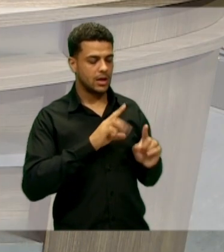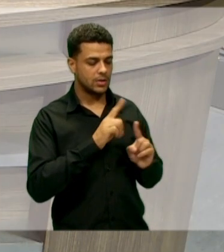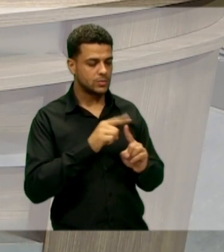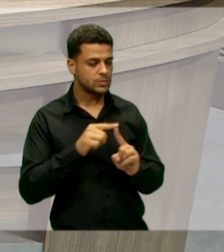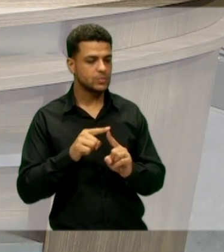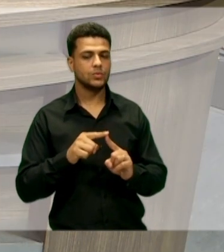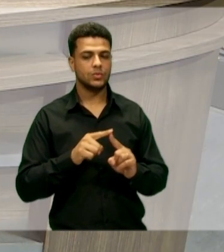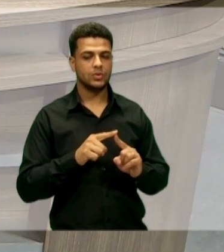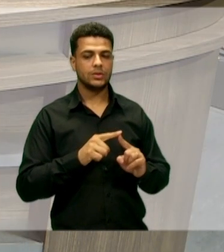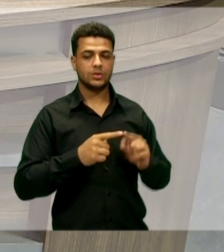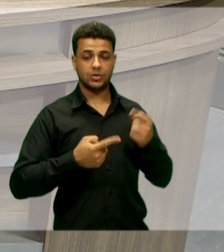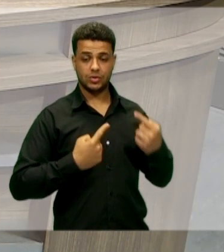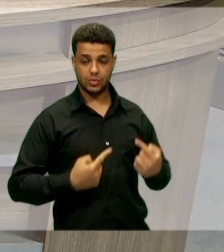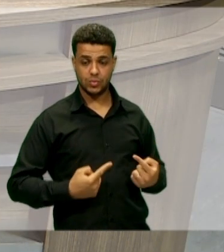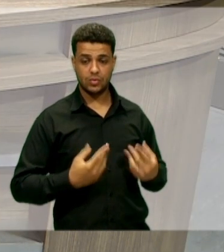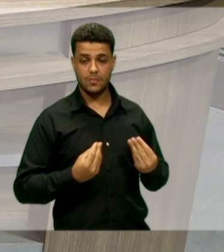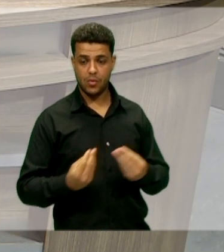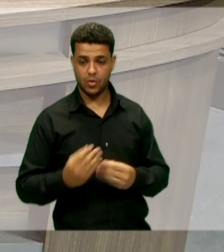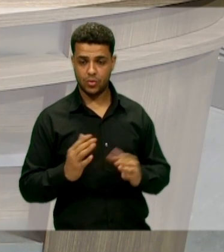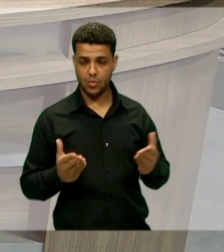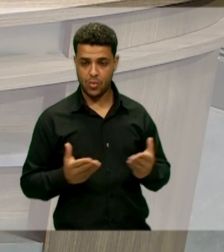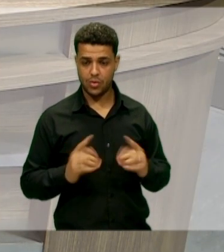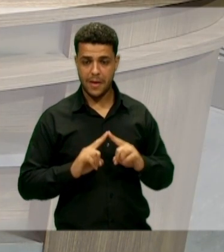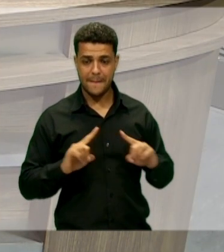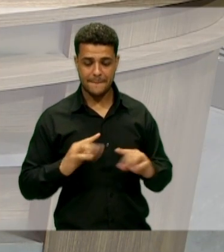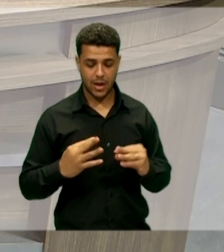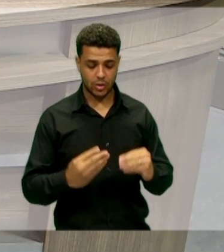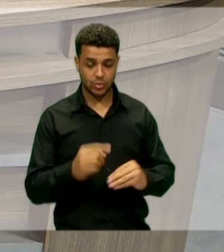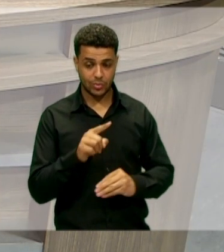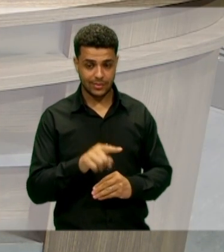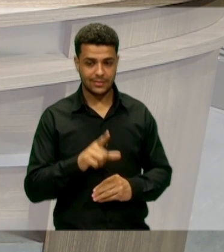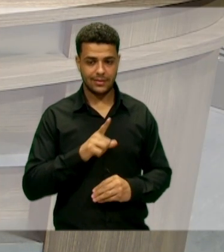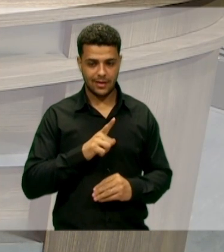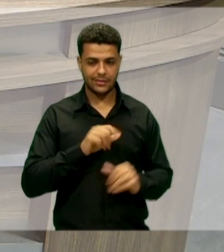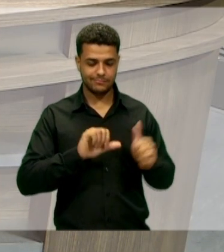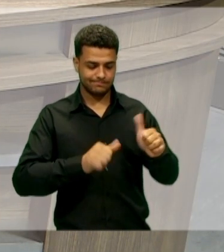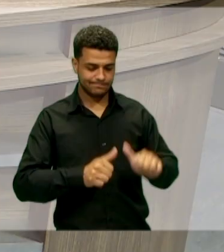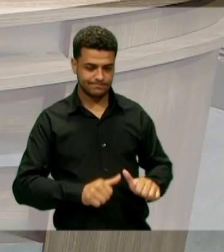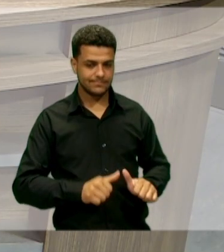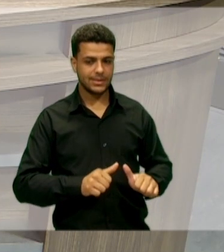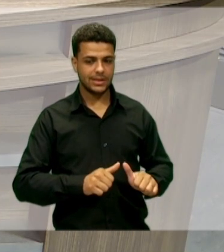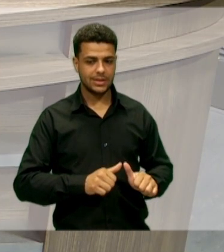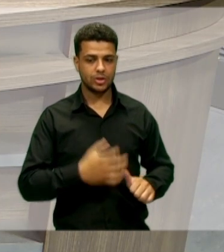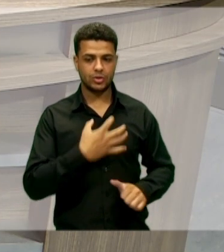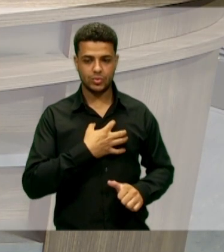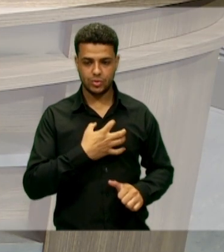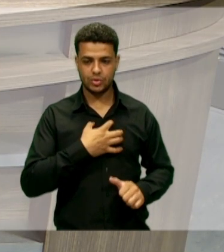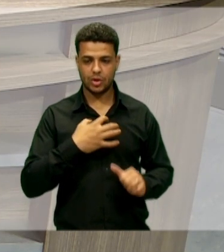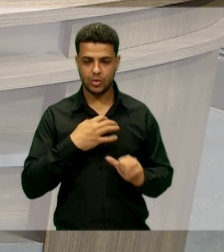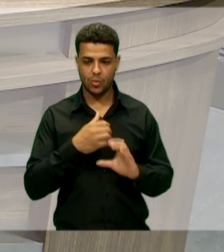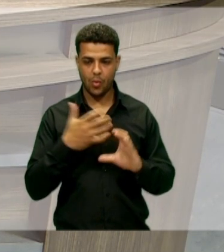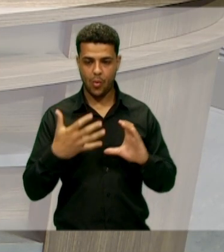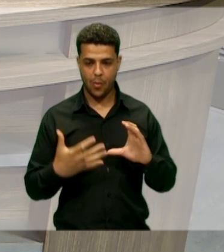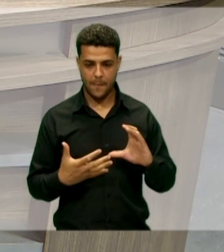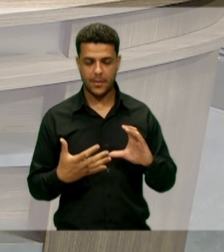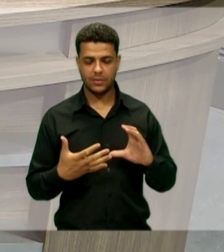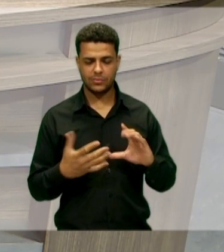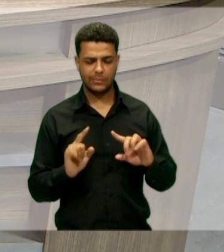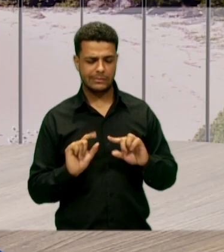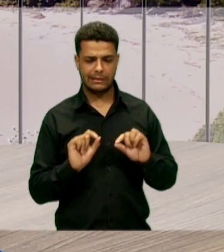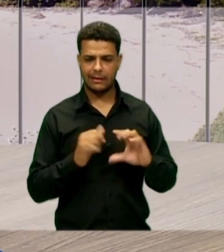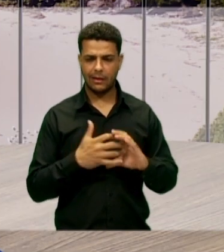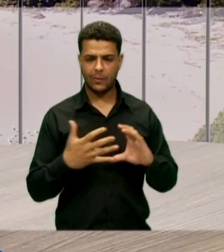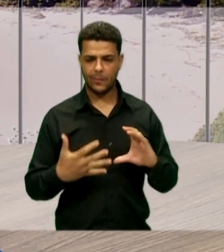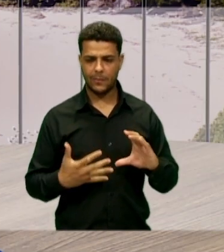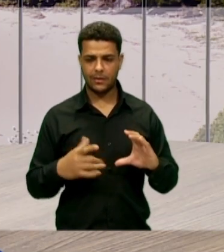não. Se discute muito hoje, né? Então, todo caso ele tem que ser analisado de uma forma multidisciplinar. O que seria isso?